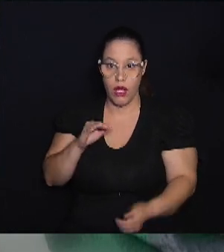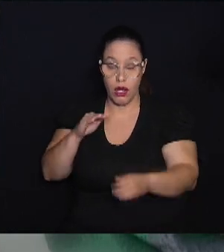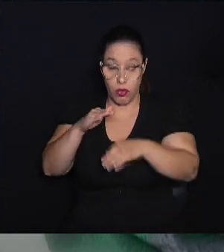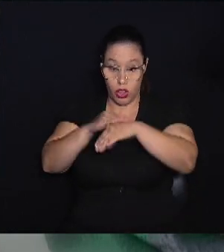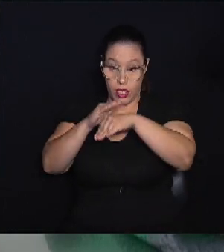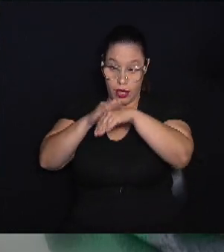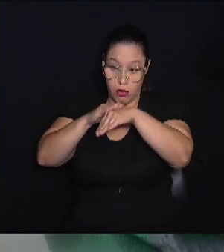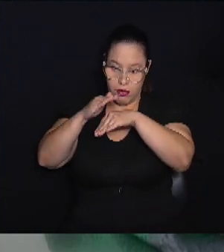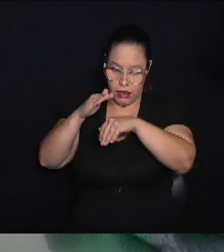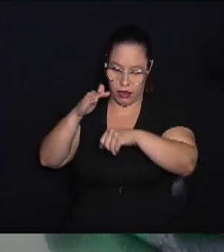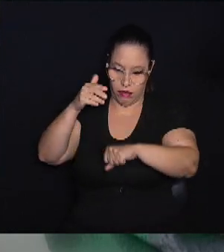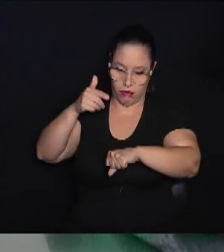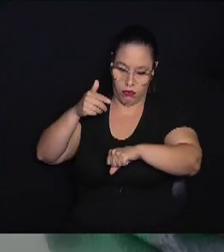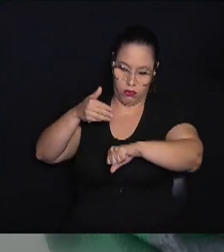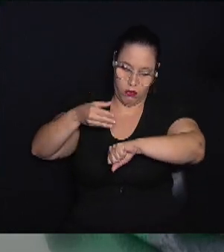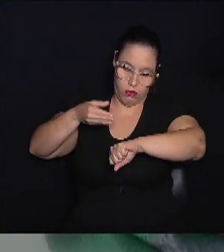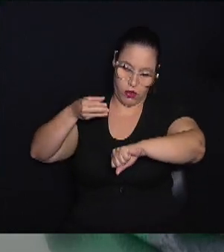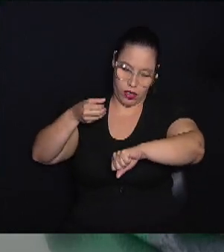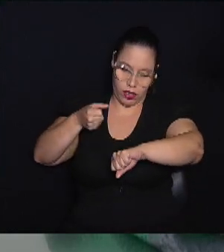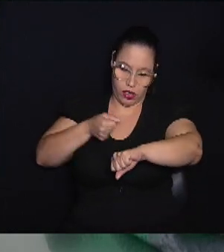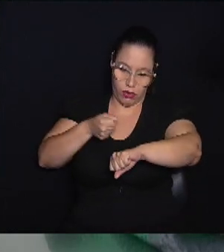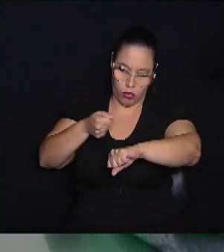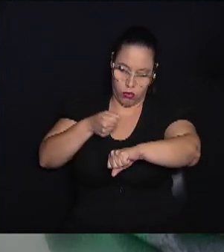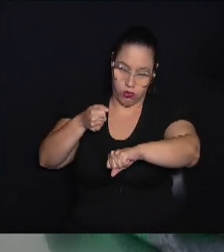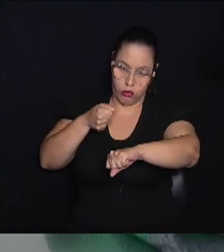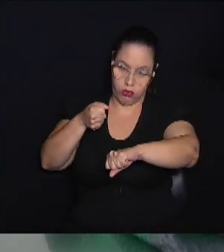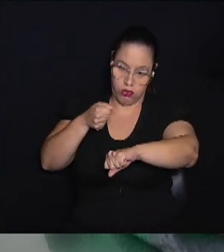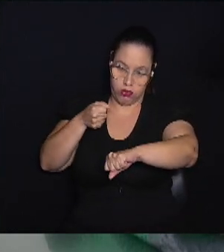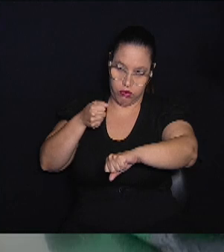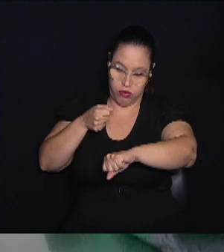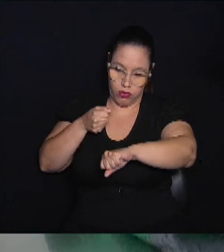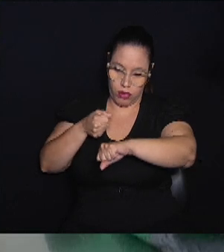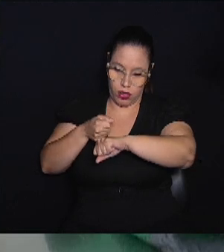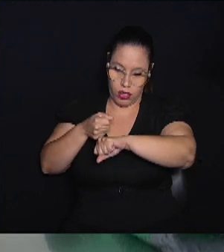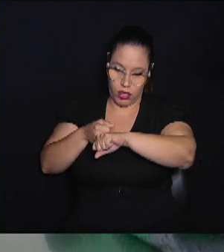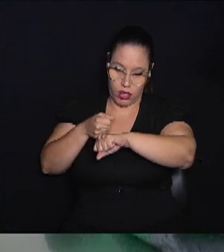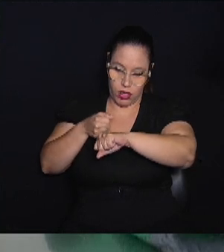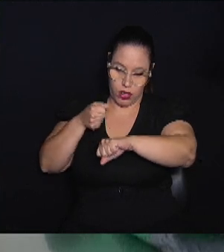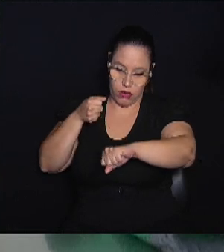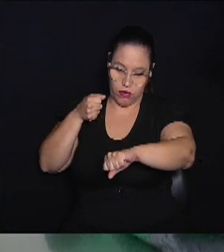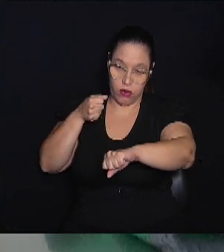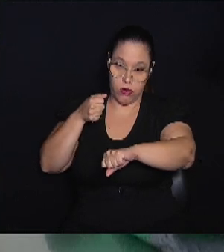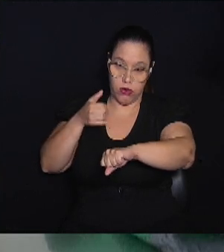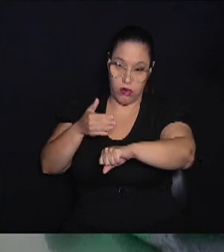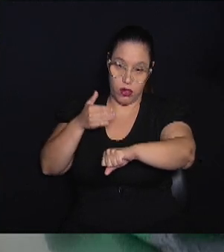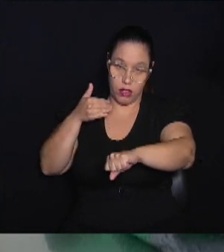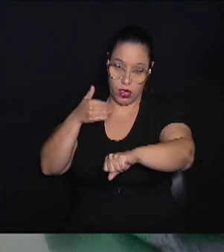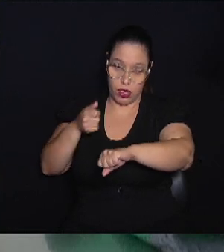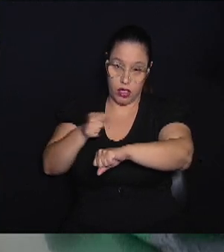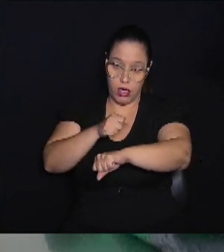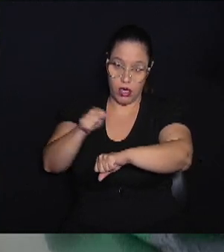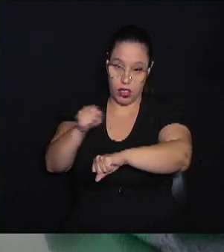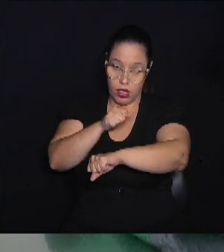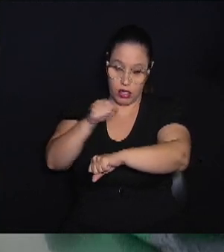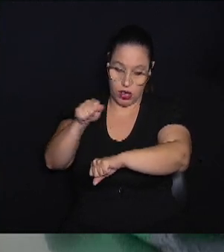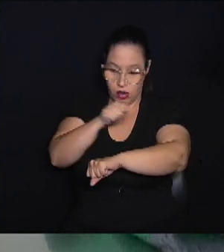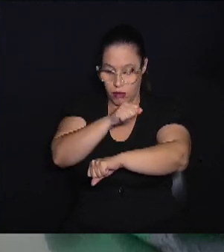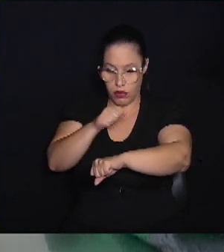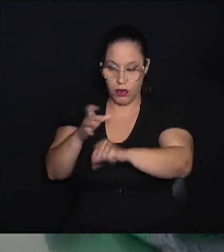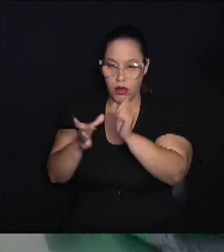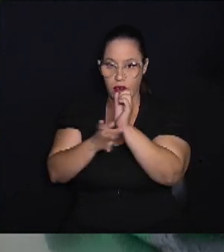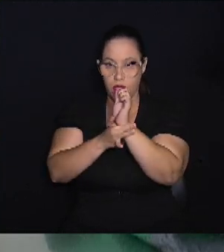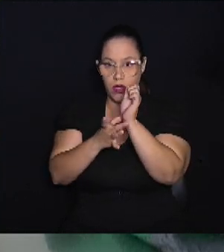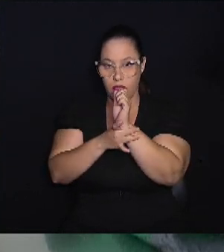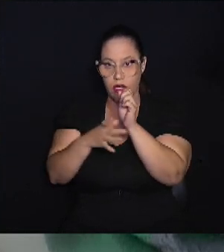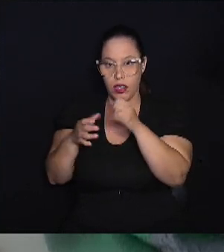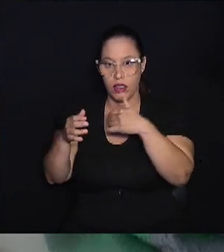tão perto em contato com a pele, para você não queimar a pele do seu pet. Tentar manter uma distância segura, jogar os pelos